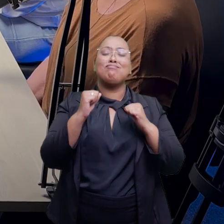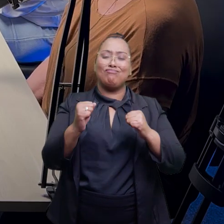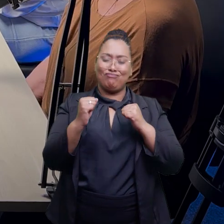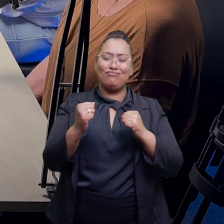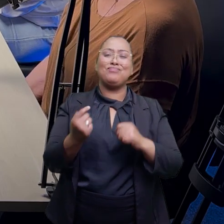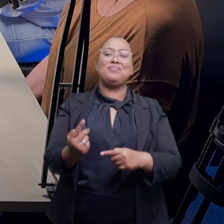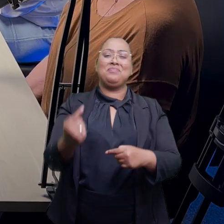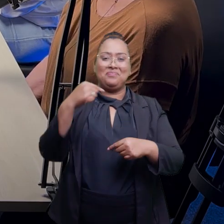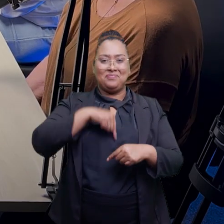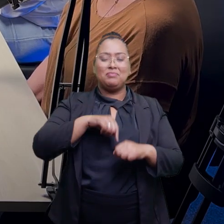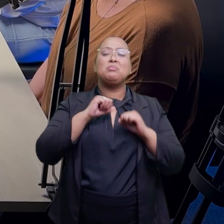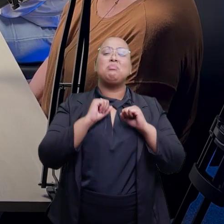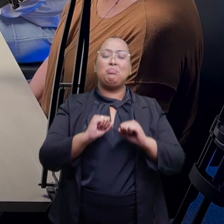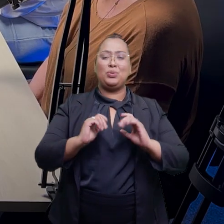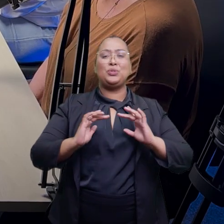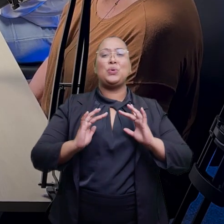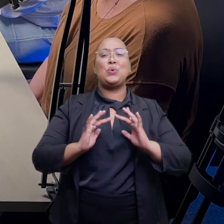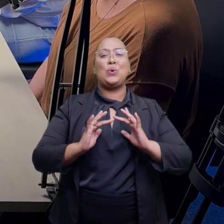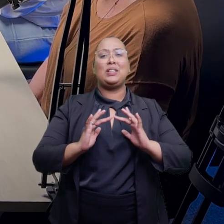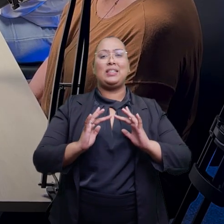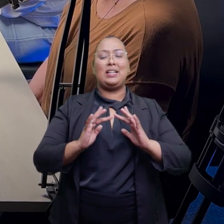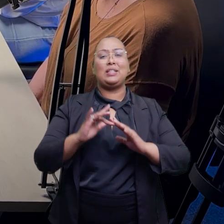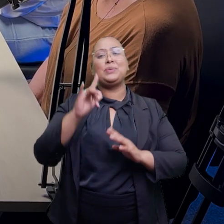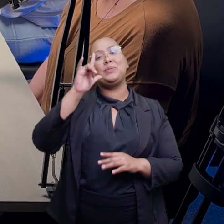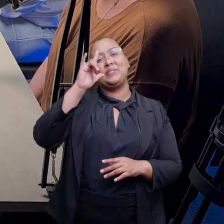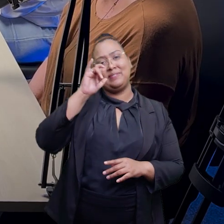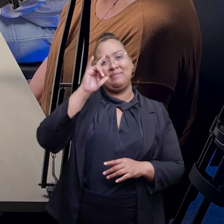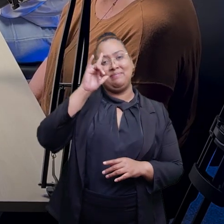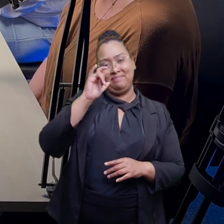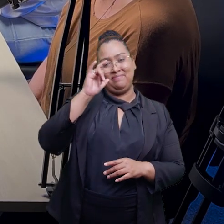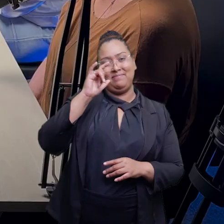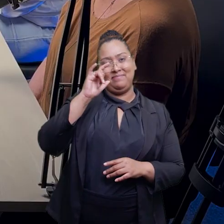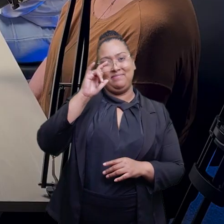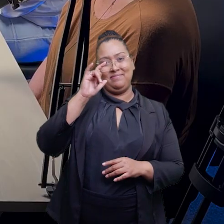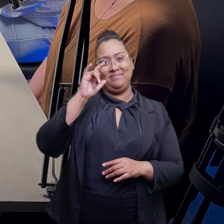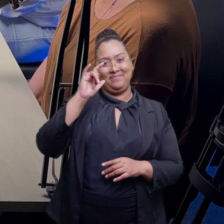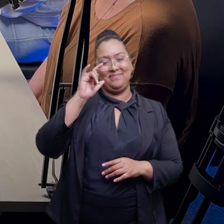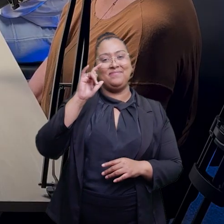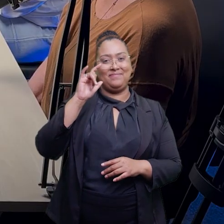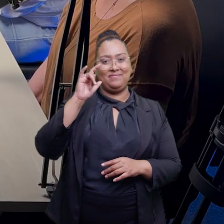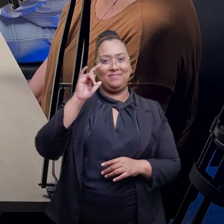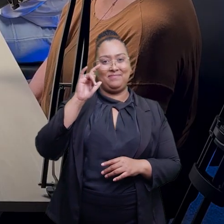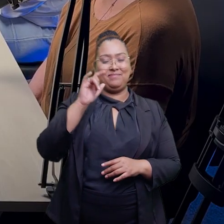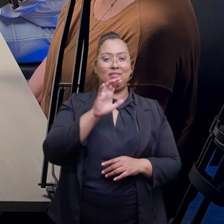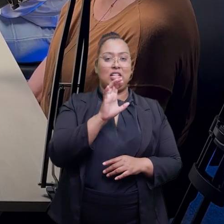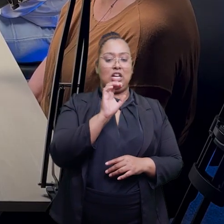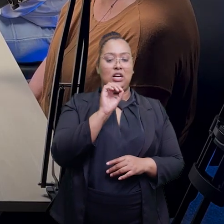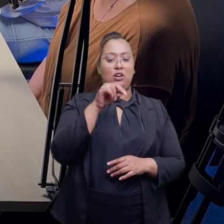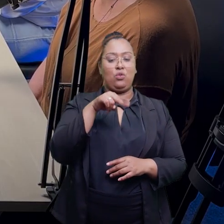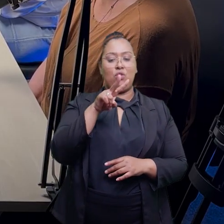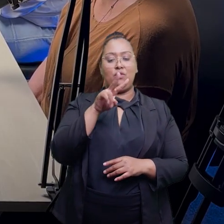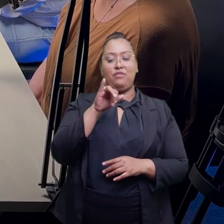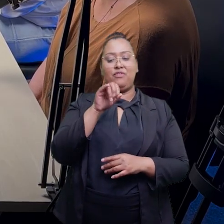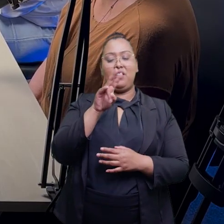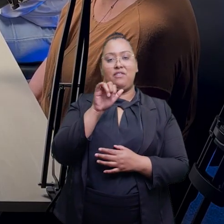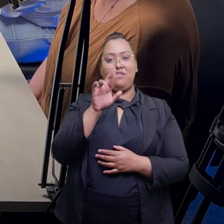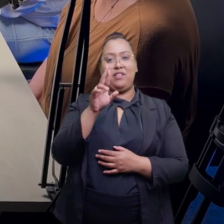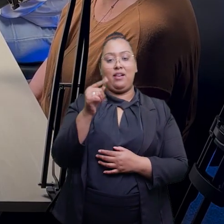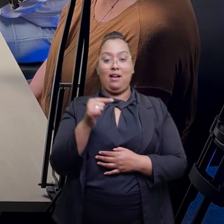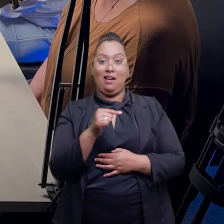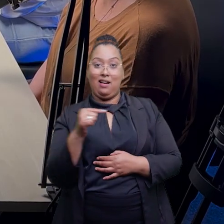Vocês podem entrar em contato pelo Instagram, né? Através do